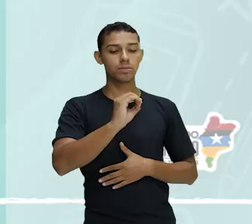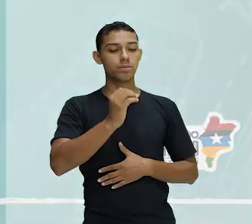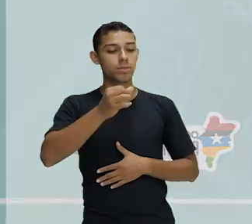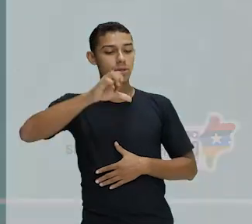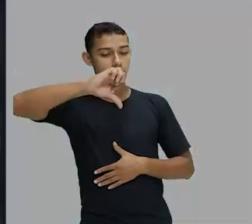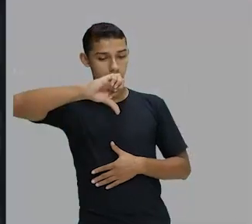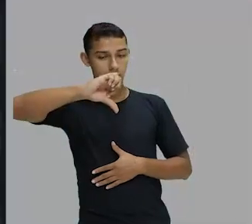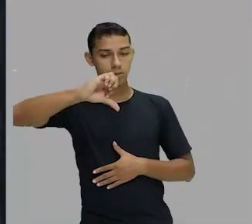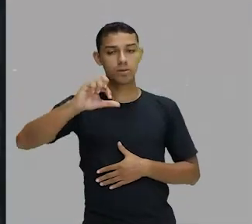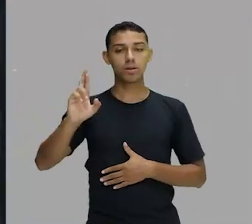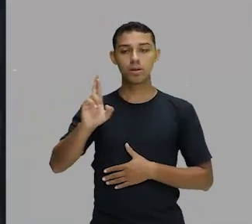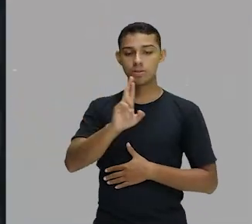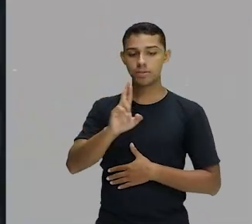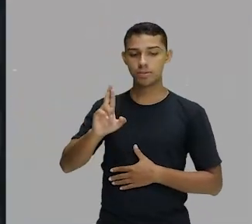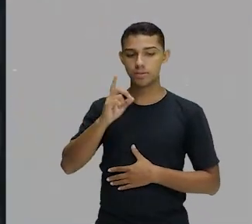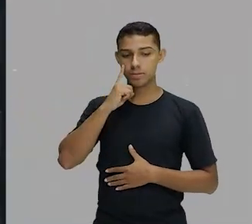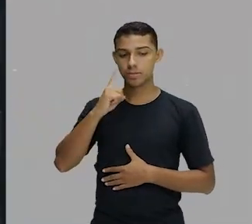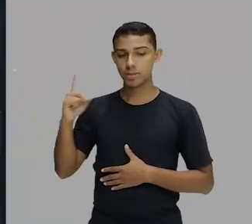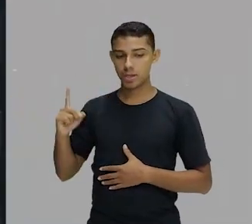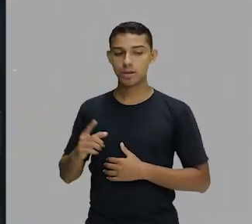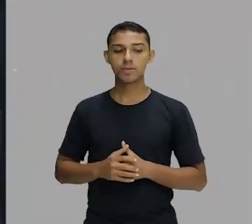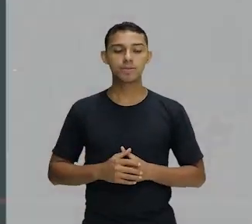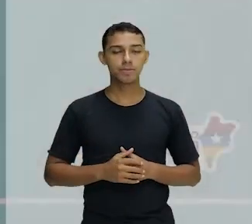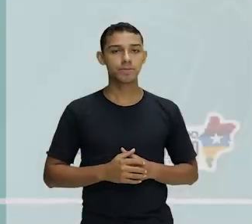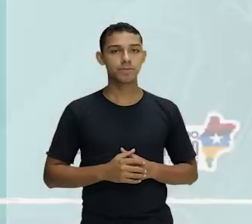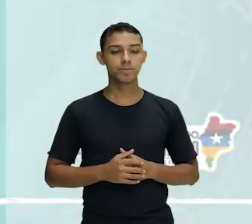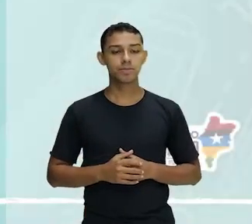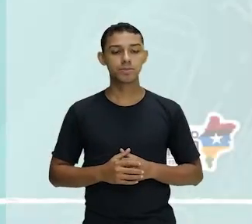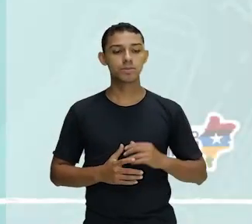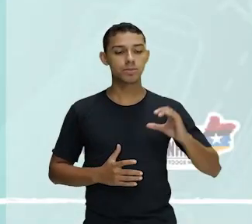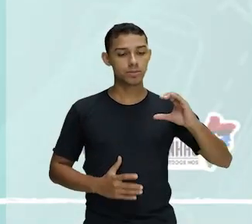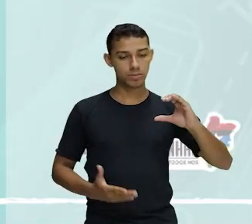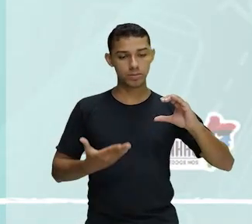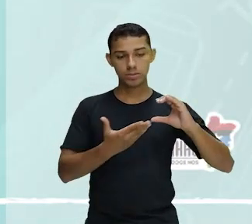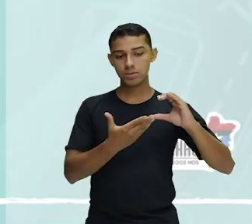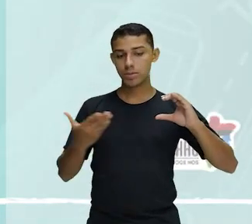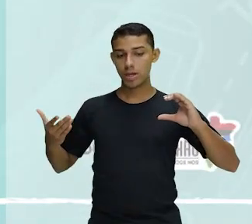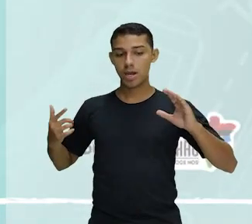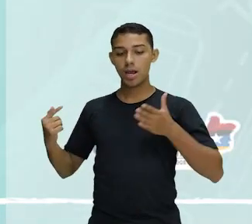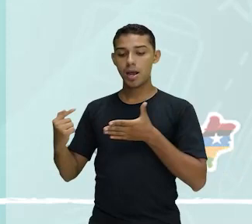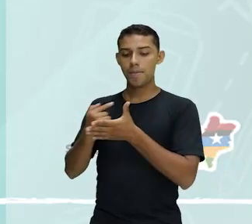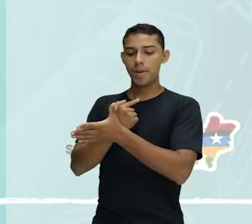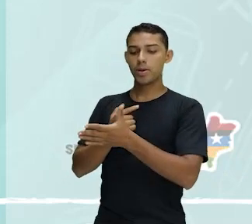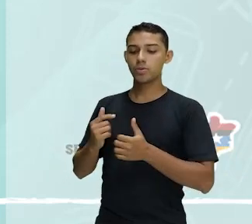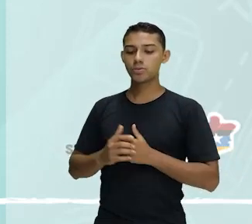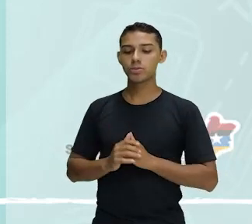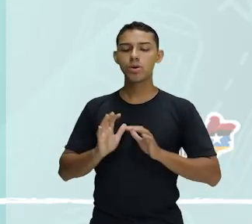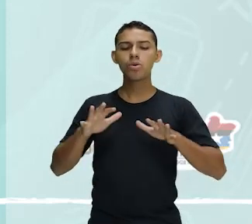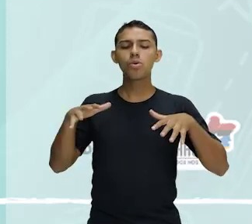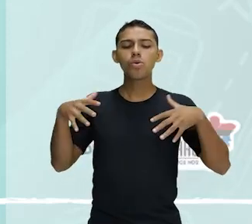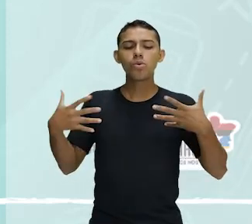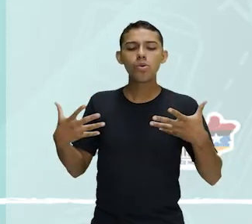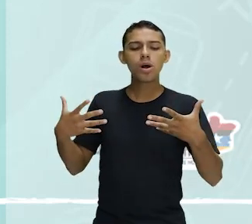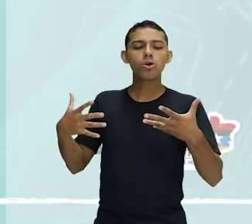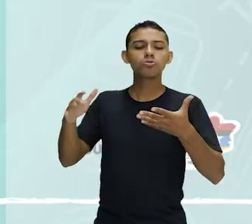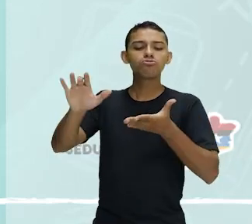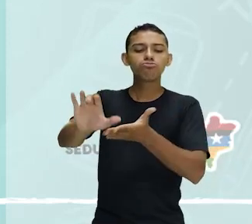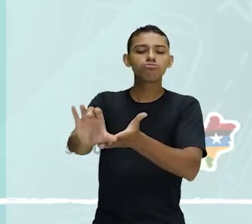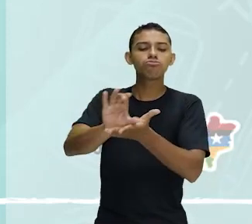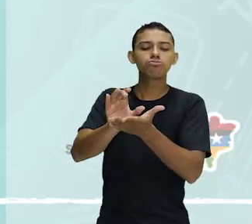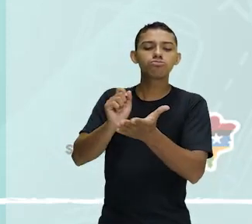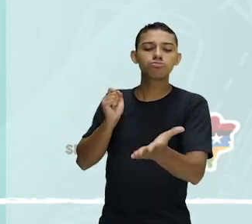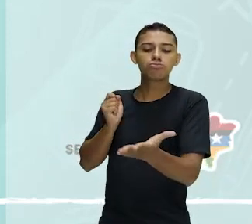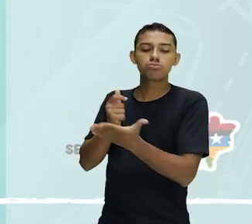10.609. Bom, continuando aí, agora a pergunta é a seguinte: qual seria o montante a pagar